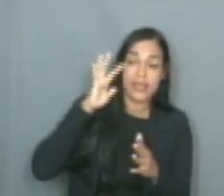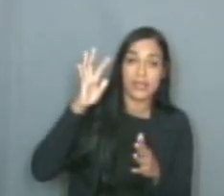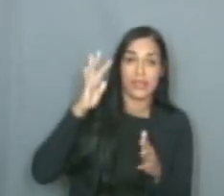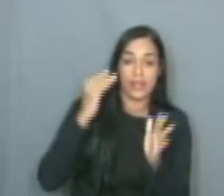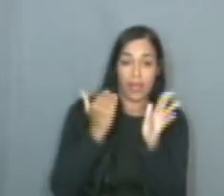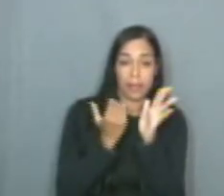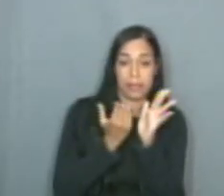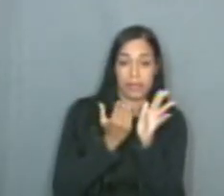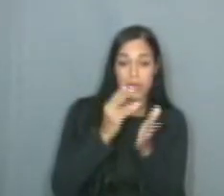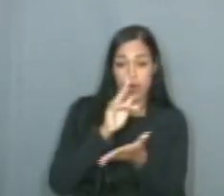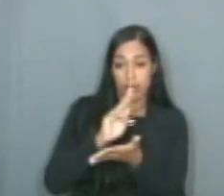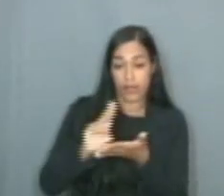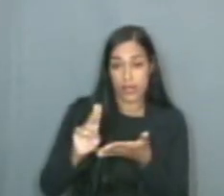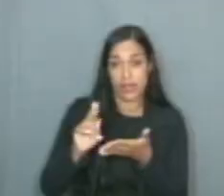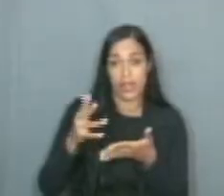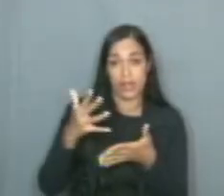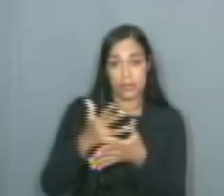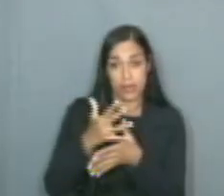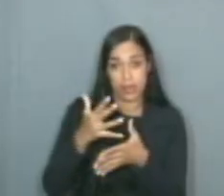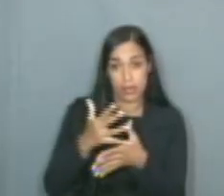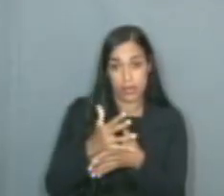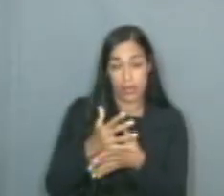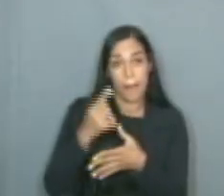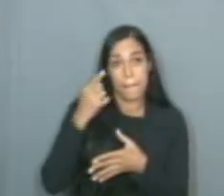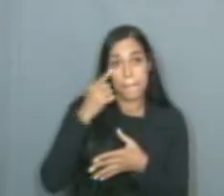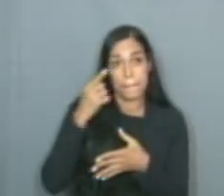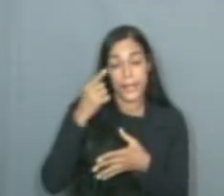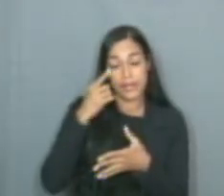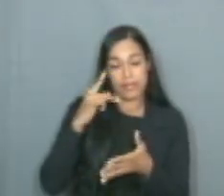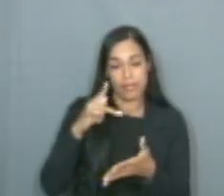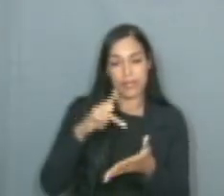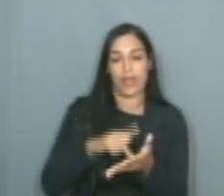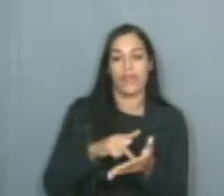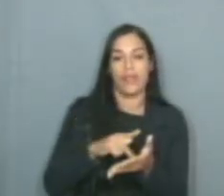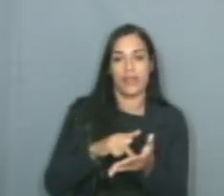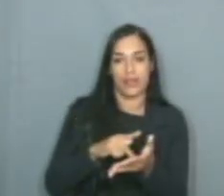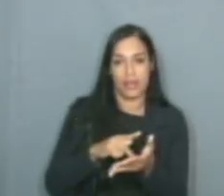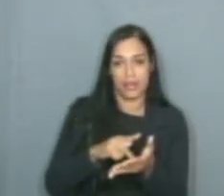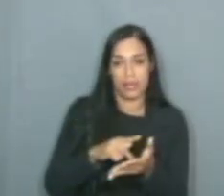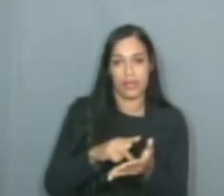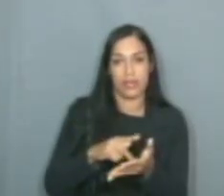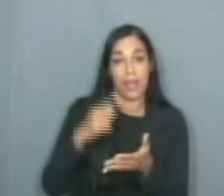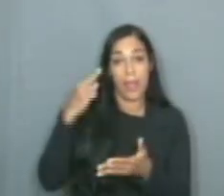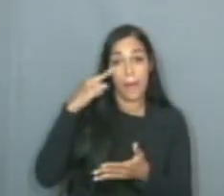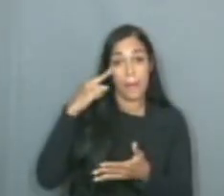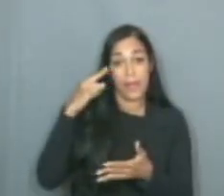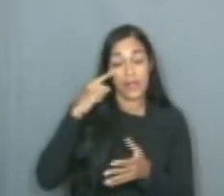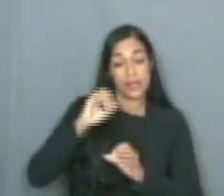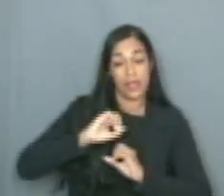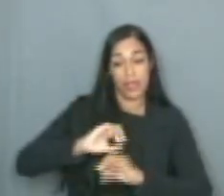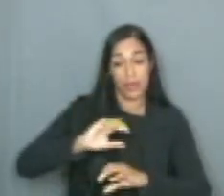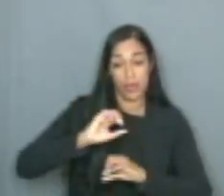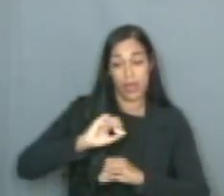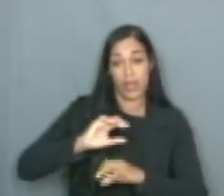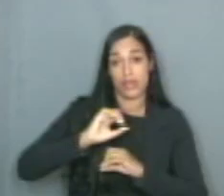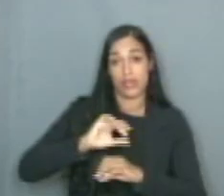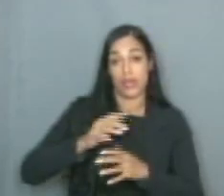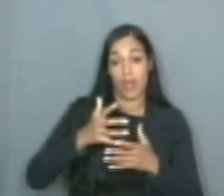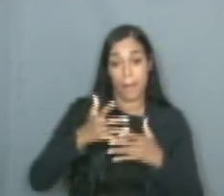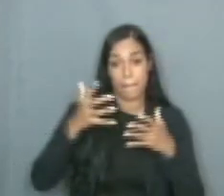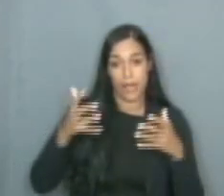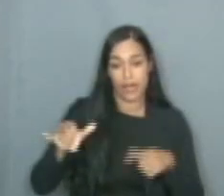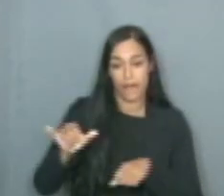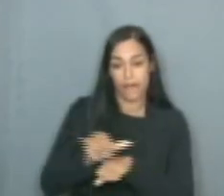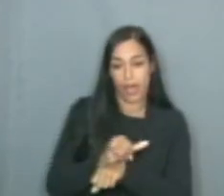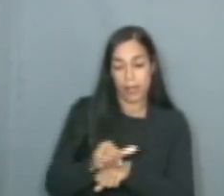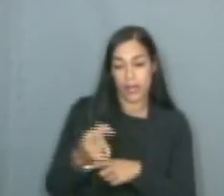nível superior para os seus munícipes, pensa grande, pensa de forma arrojada e pensa que a educação é a maior